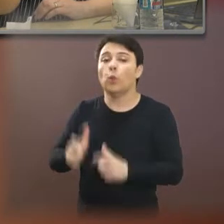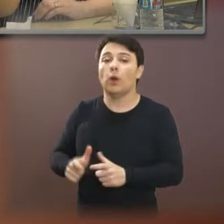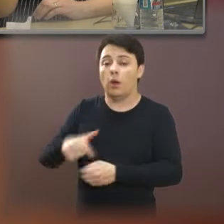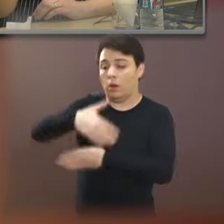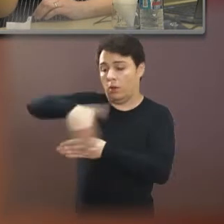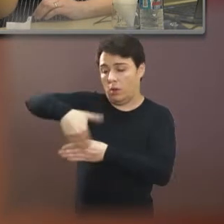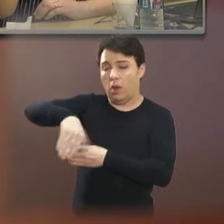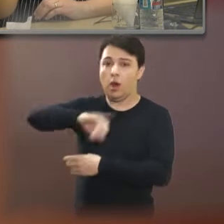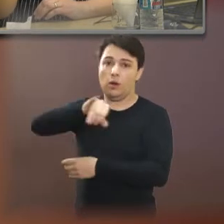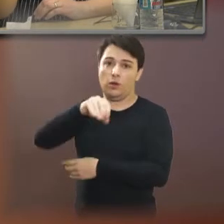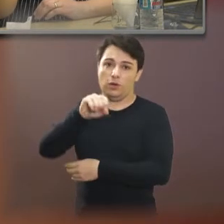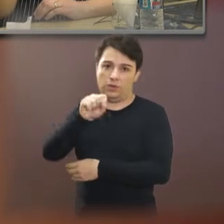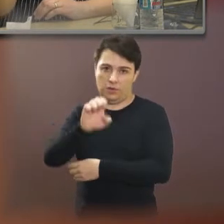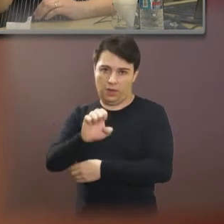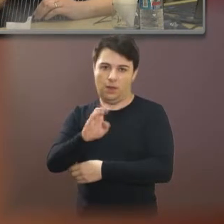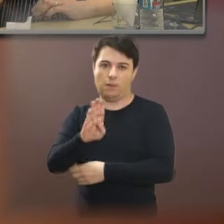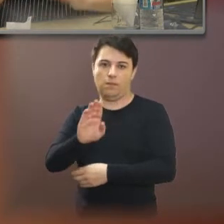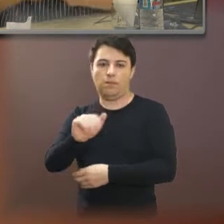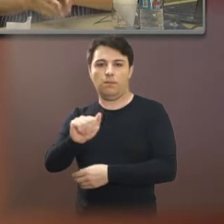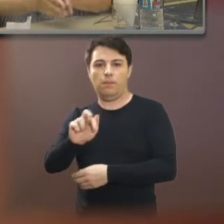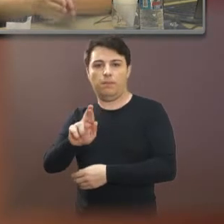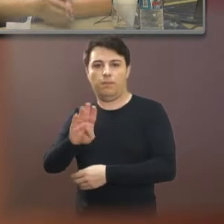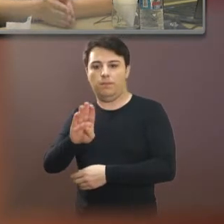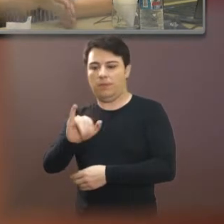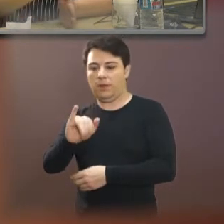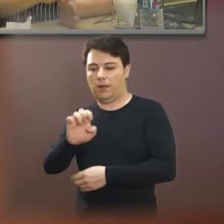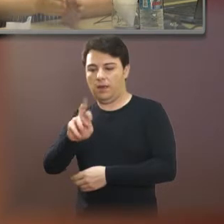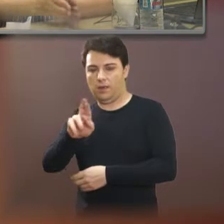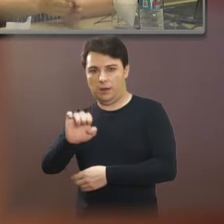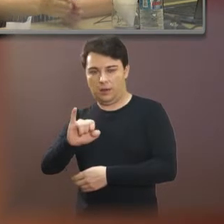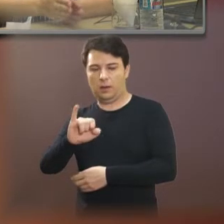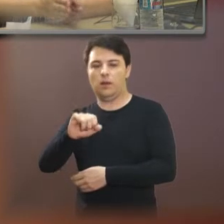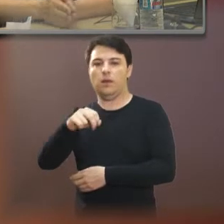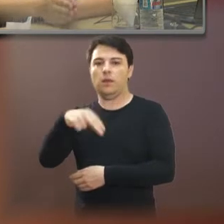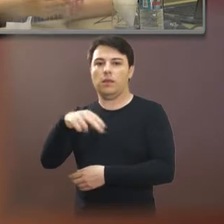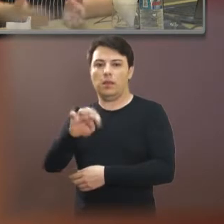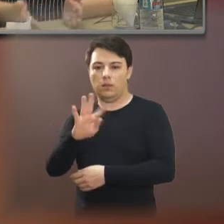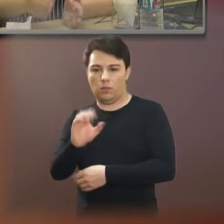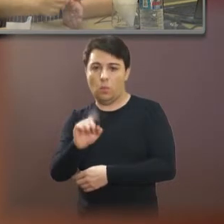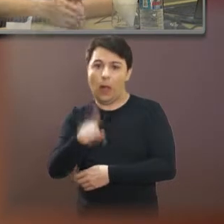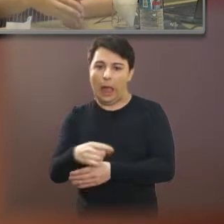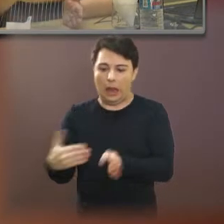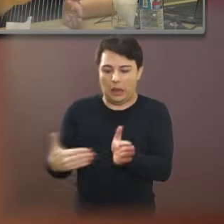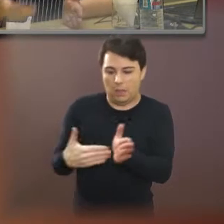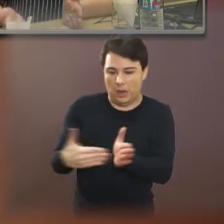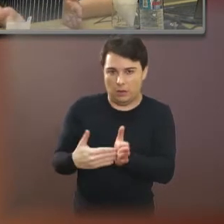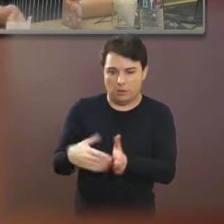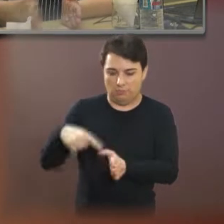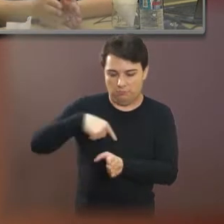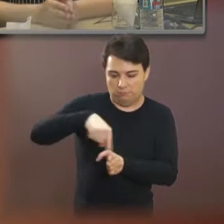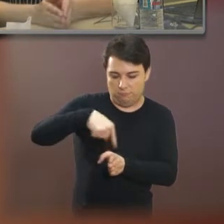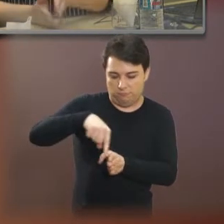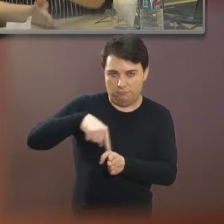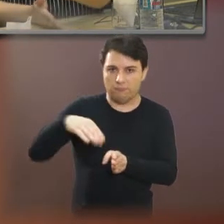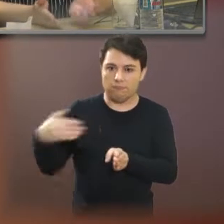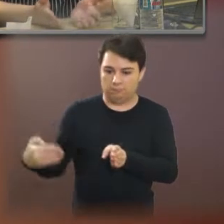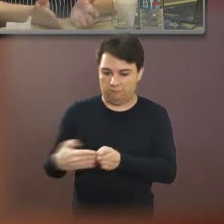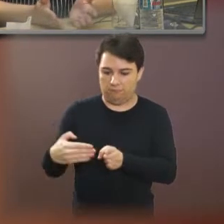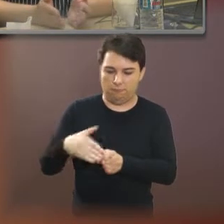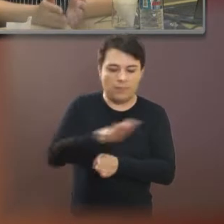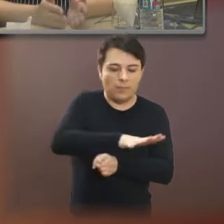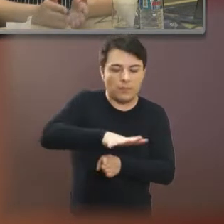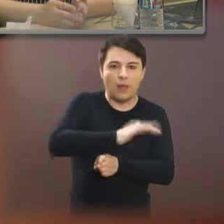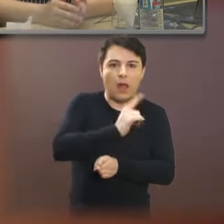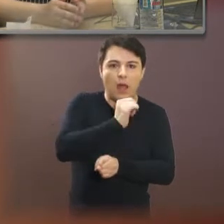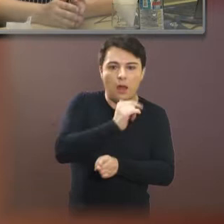Rua José Barbieri Neto. A José Barbieri Neto ela é o limitador entre a Bacia das Cruzes, de um lado, e